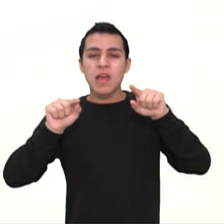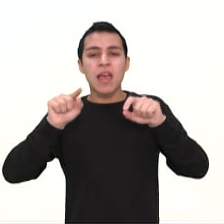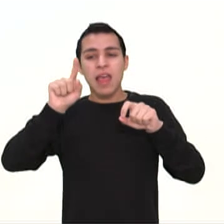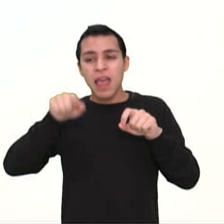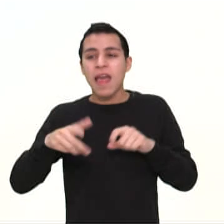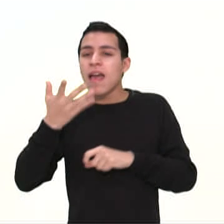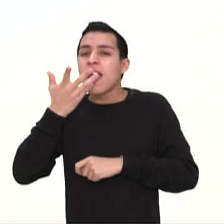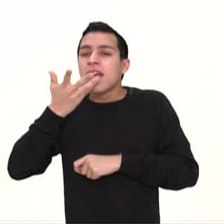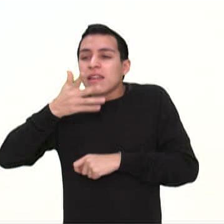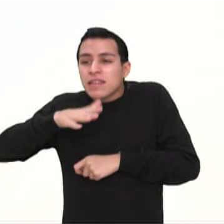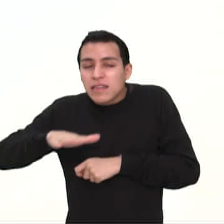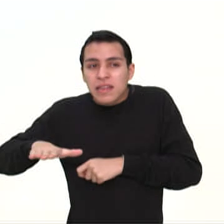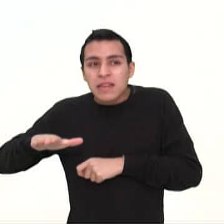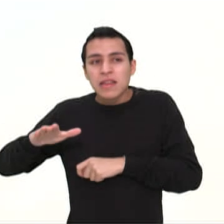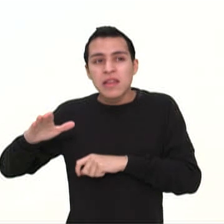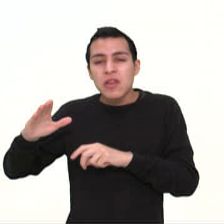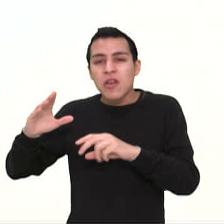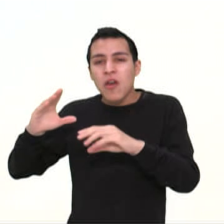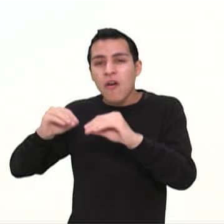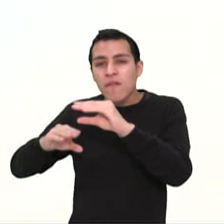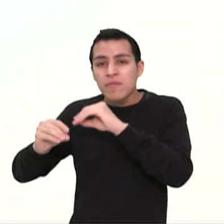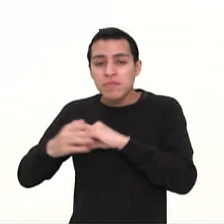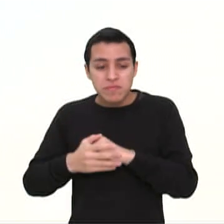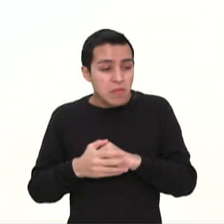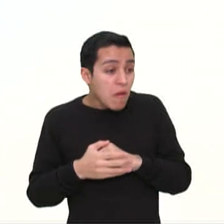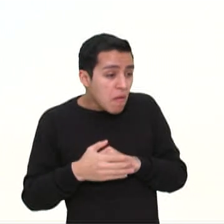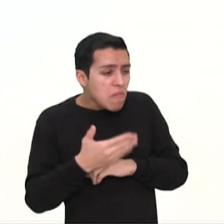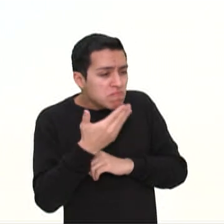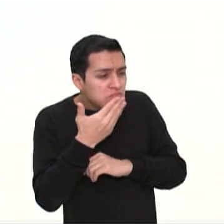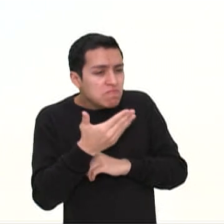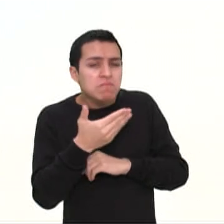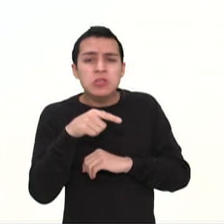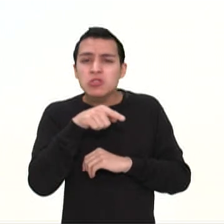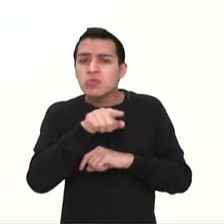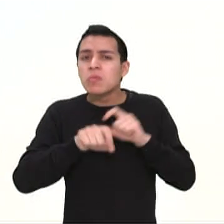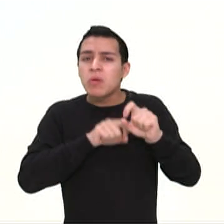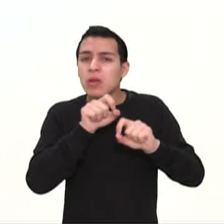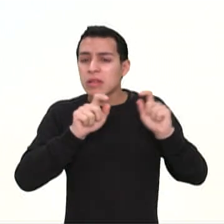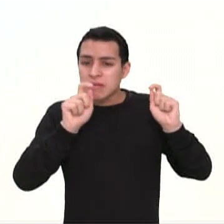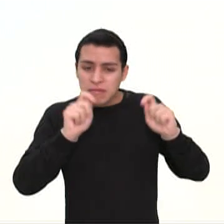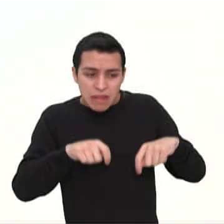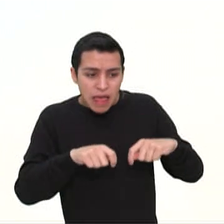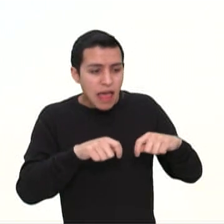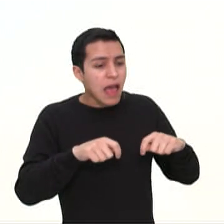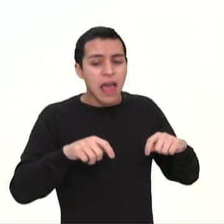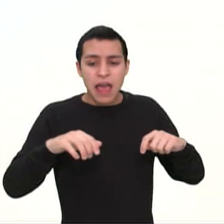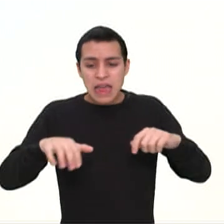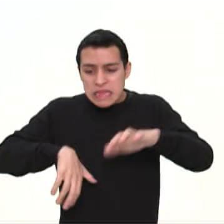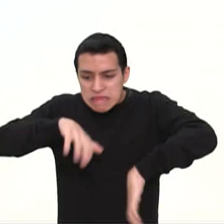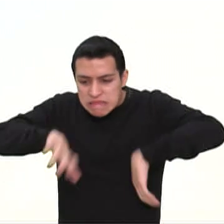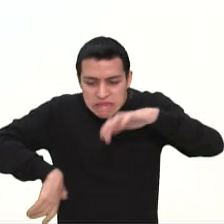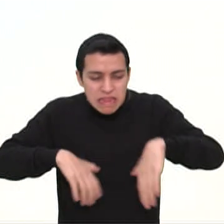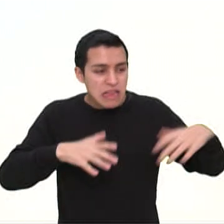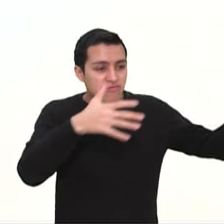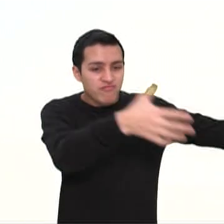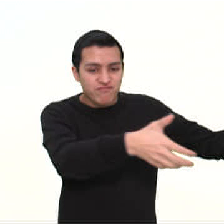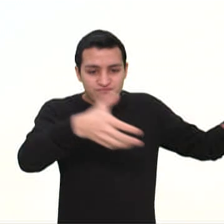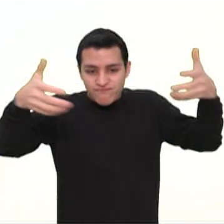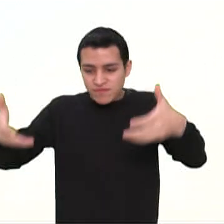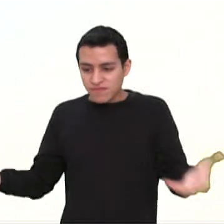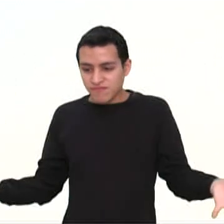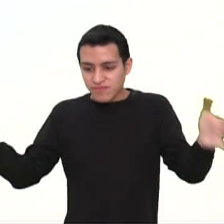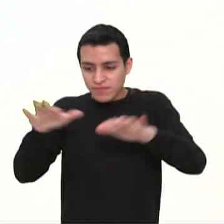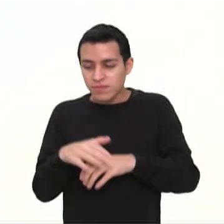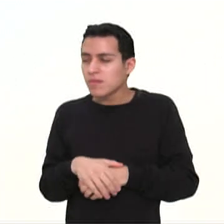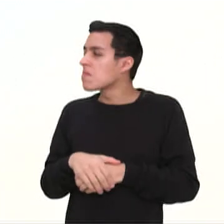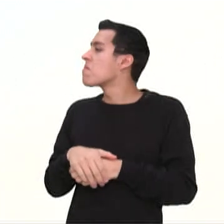as crianças conversando com o John, pedindo ao John se eles podem enterrar o Garfield na areia. E ele diz que sim, que